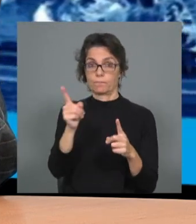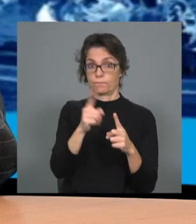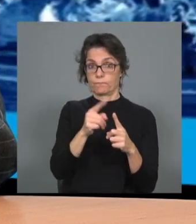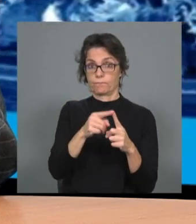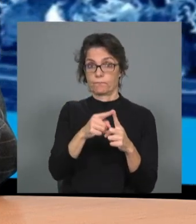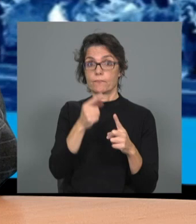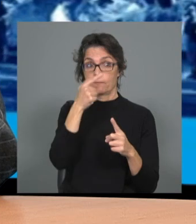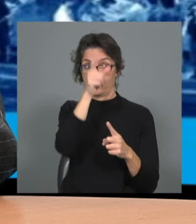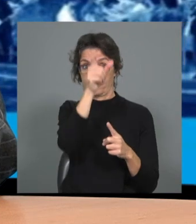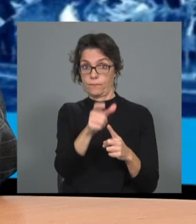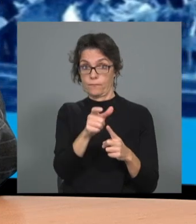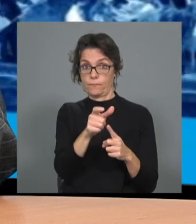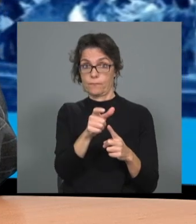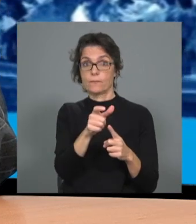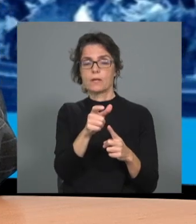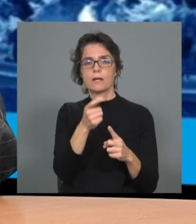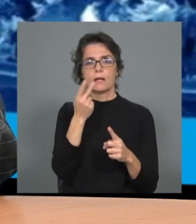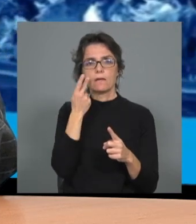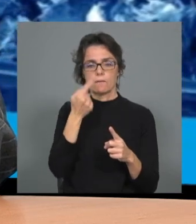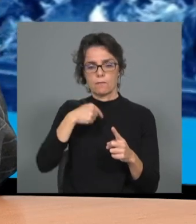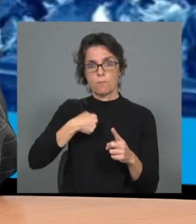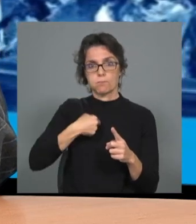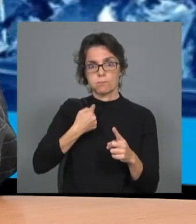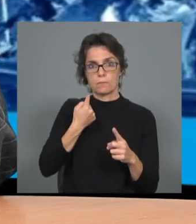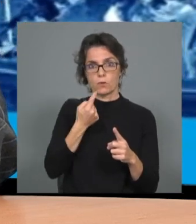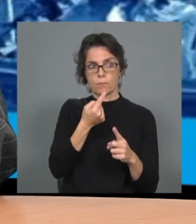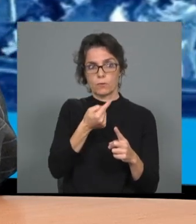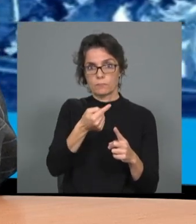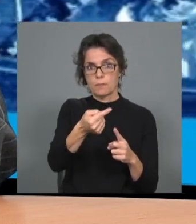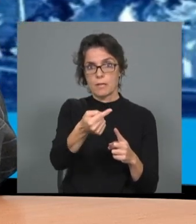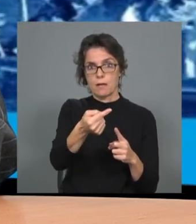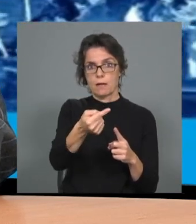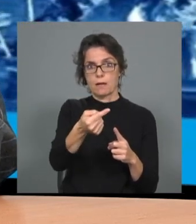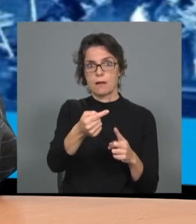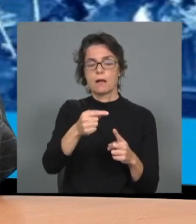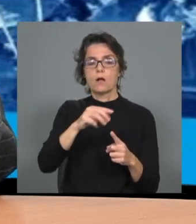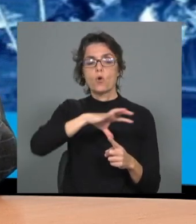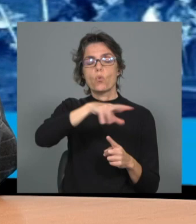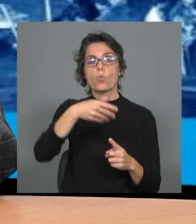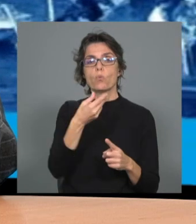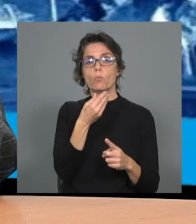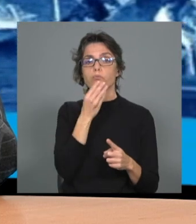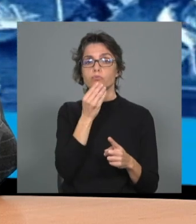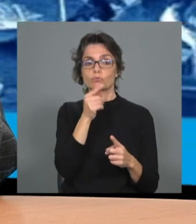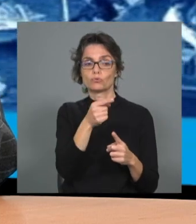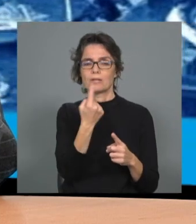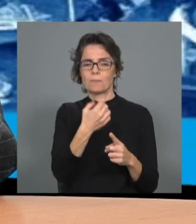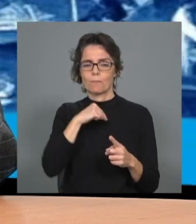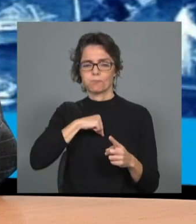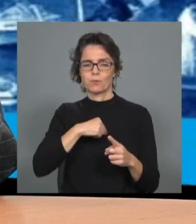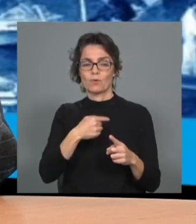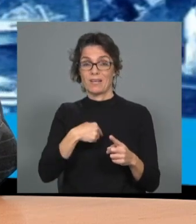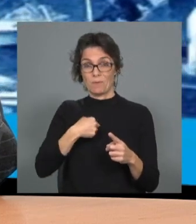um personagem, ele viveu isso, de alguém que o próprio mundo judaico tinha marginalizado. Isto é um